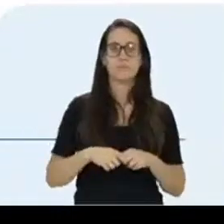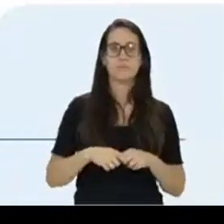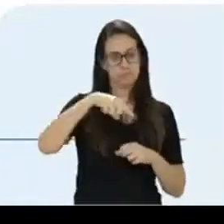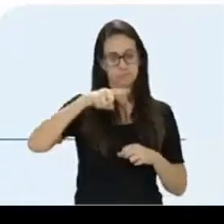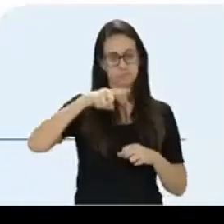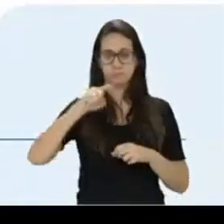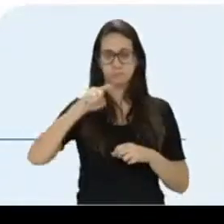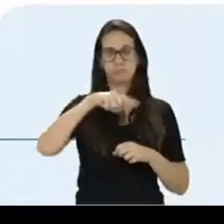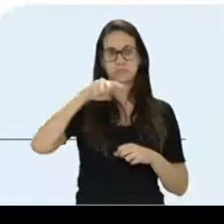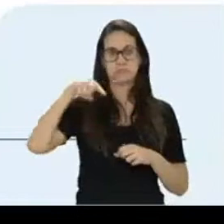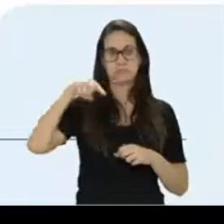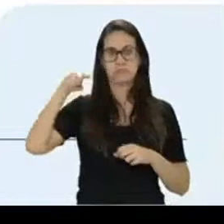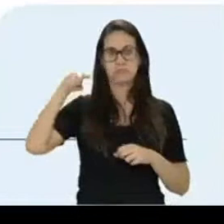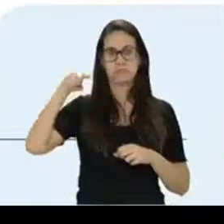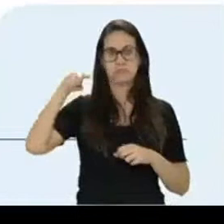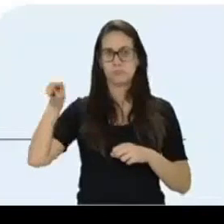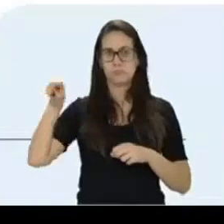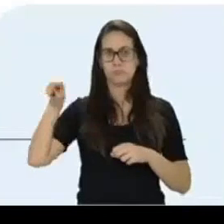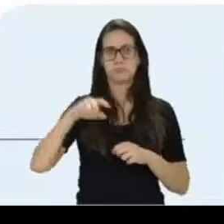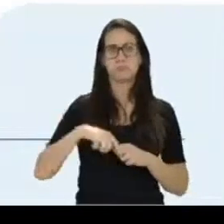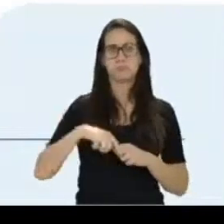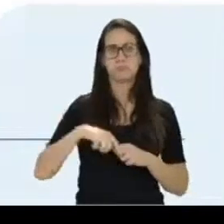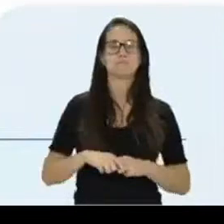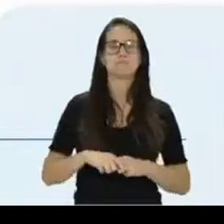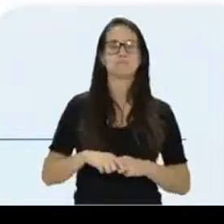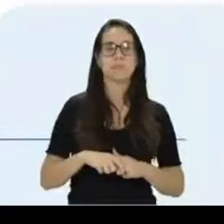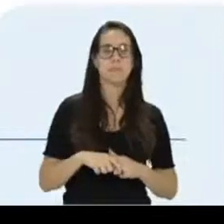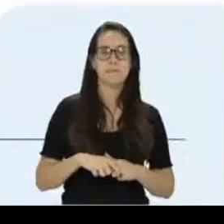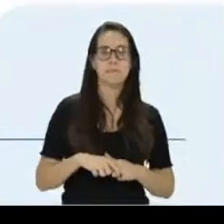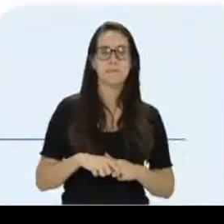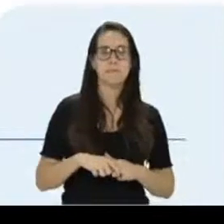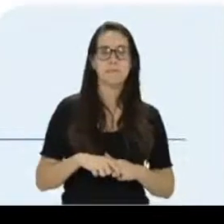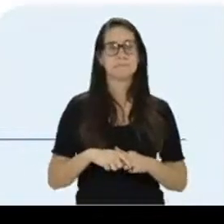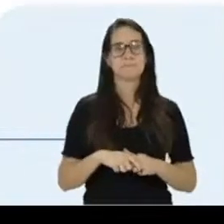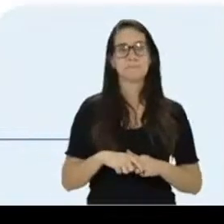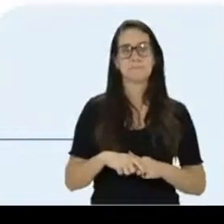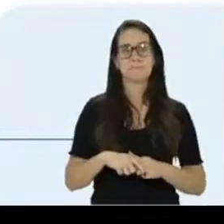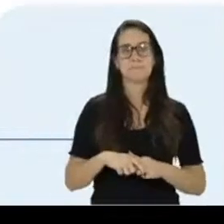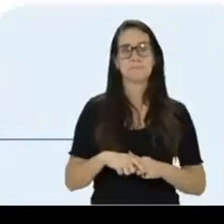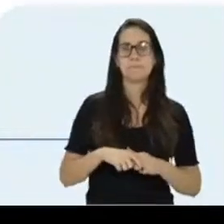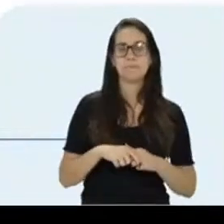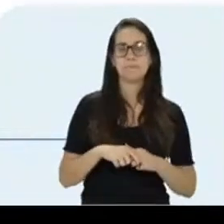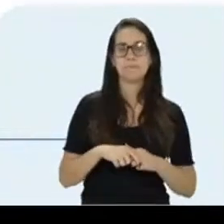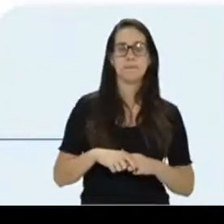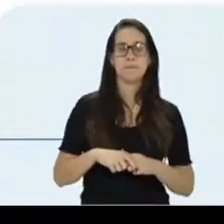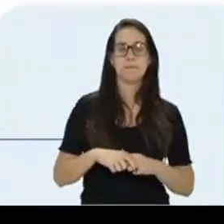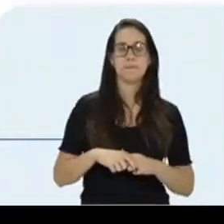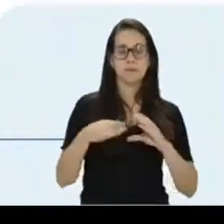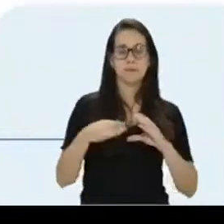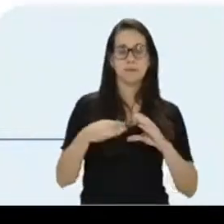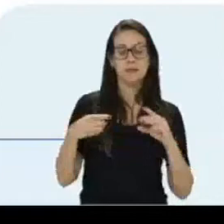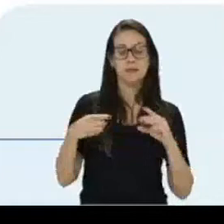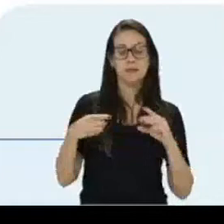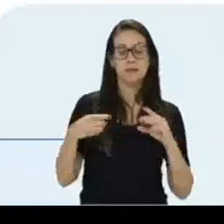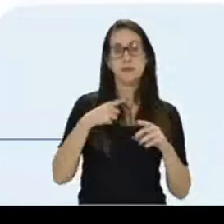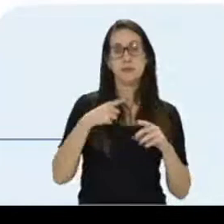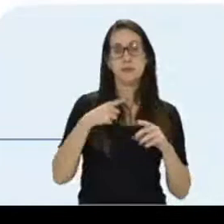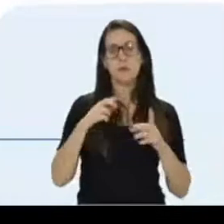como um giro, né, como se fosse uma hélice. E eu tenho, além desses formatos, alguns tipos